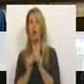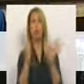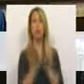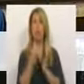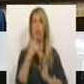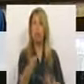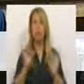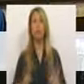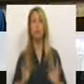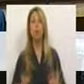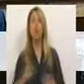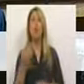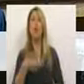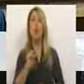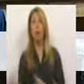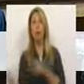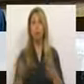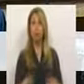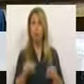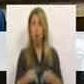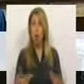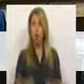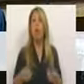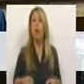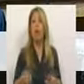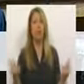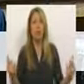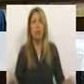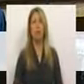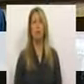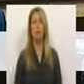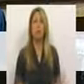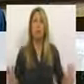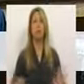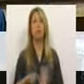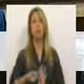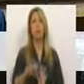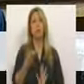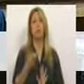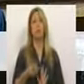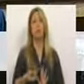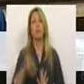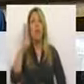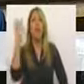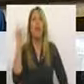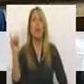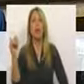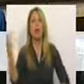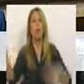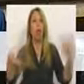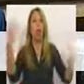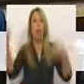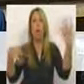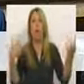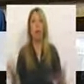Partido Socialista apresenta hoje aqui não passa de um mero pacote de ideias muito vagas,